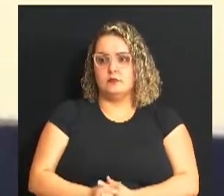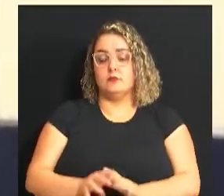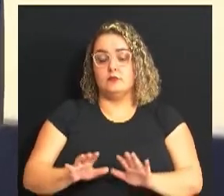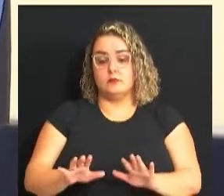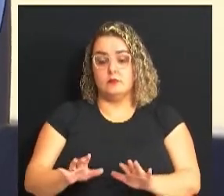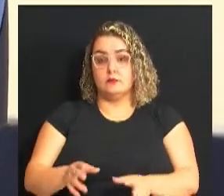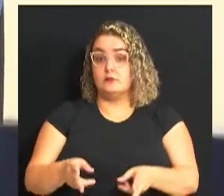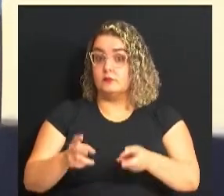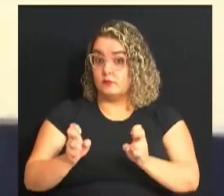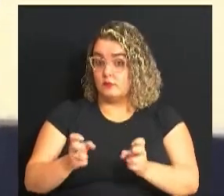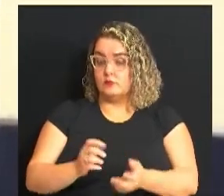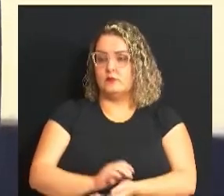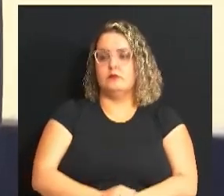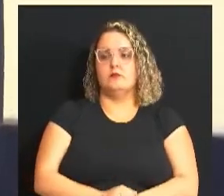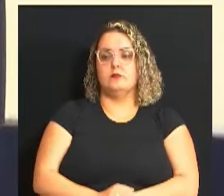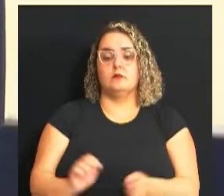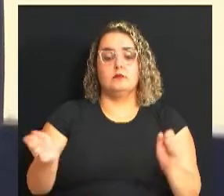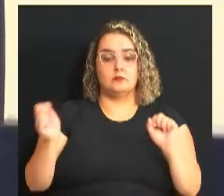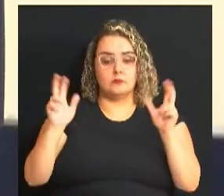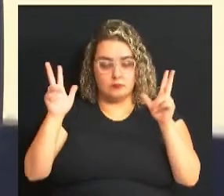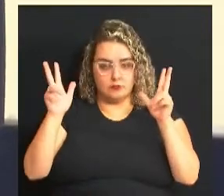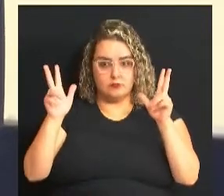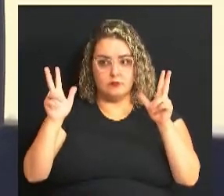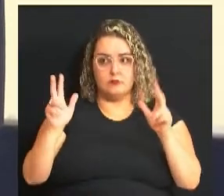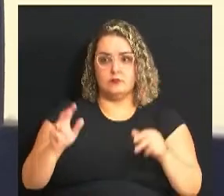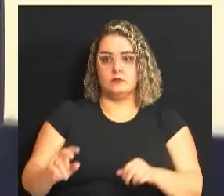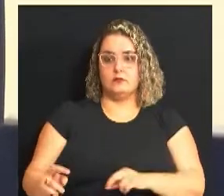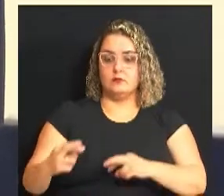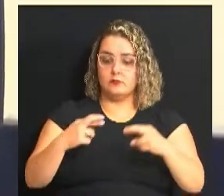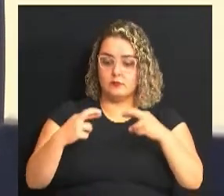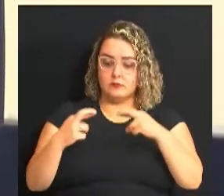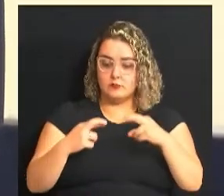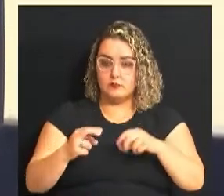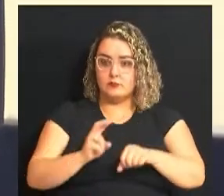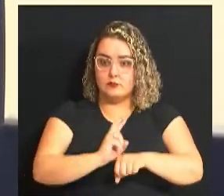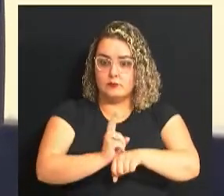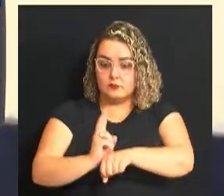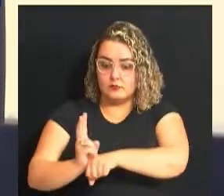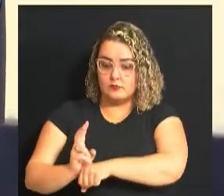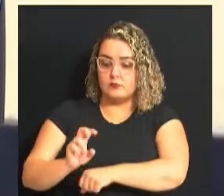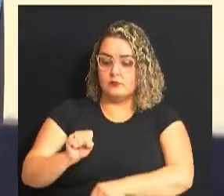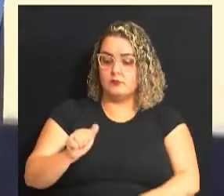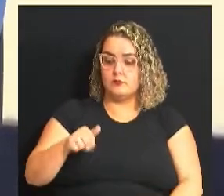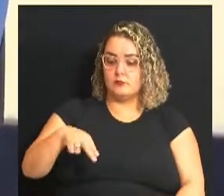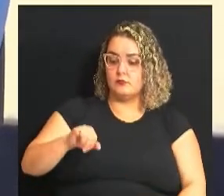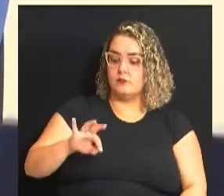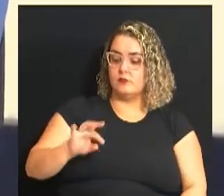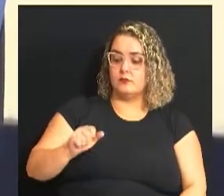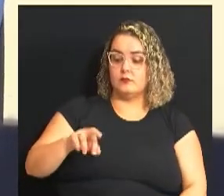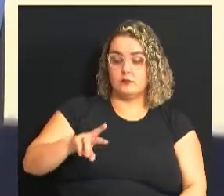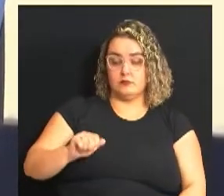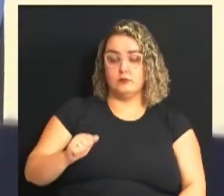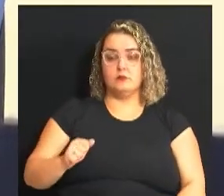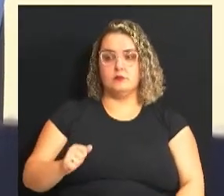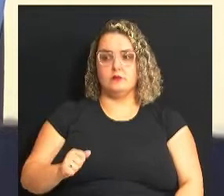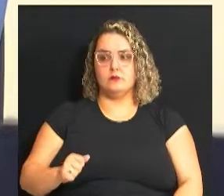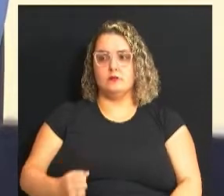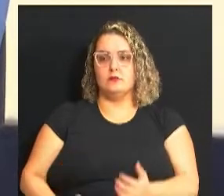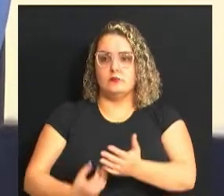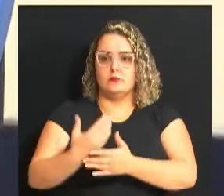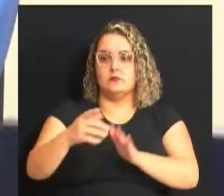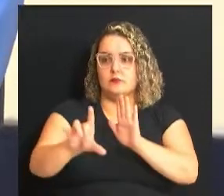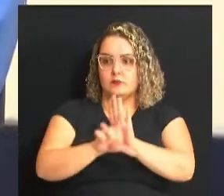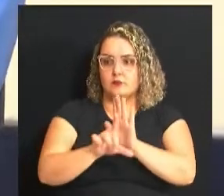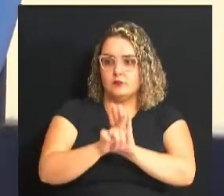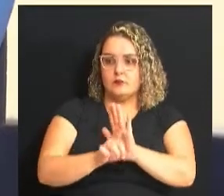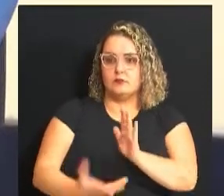percebemos, e aí fomos alertados pela Vigilância Sanitária, com a edição da lei que cria o sistema